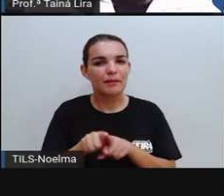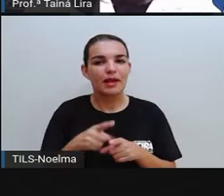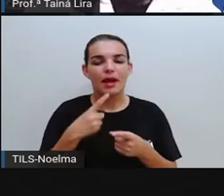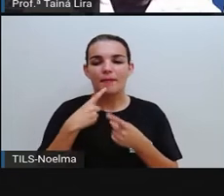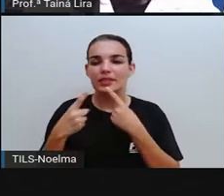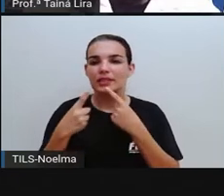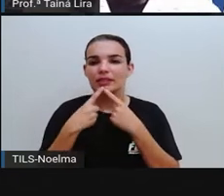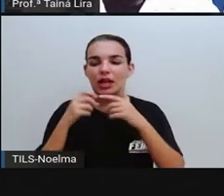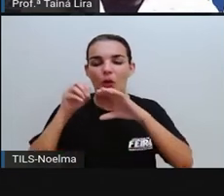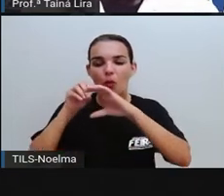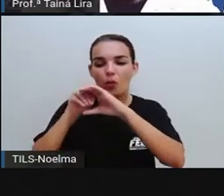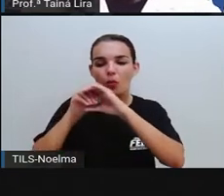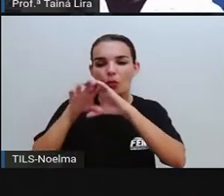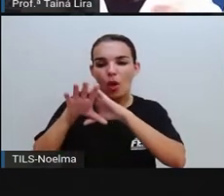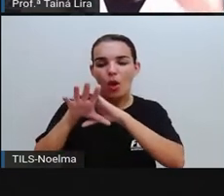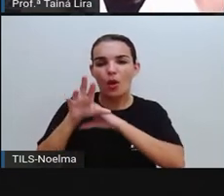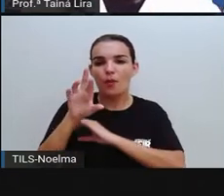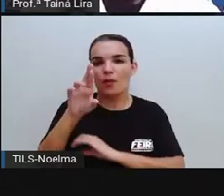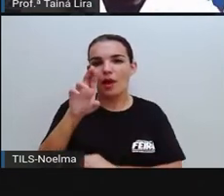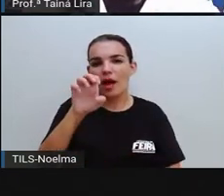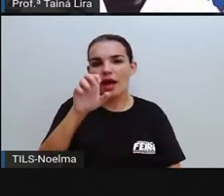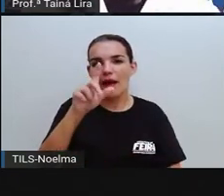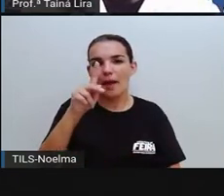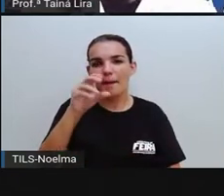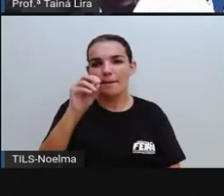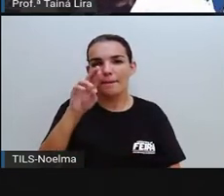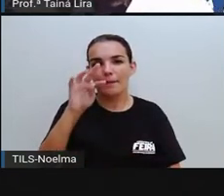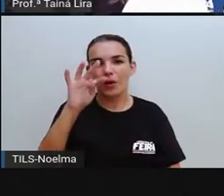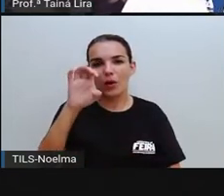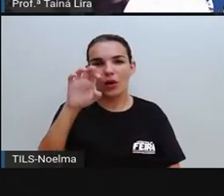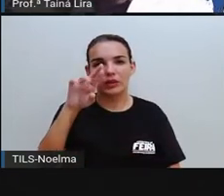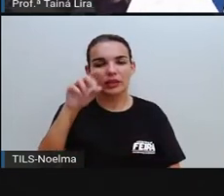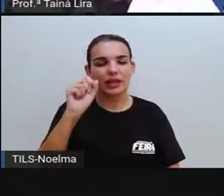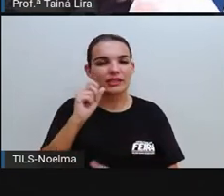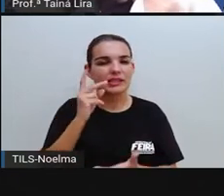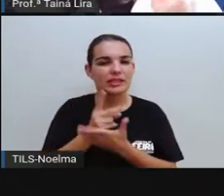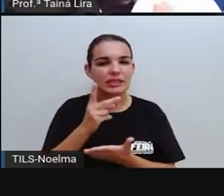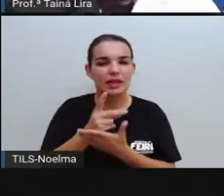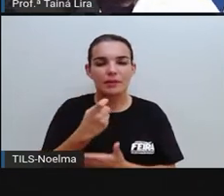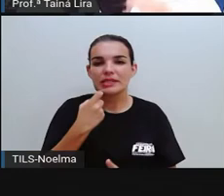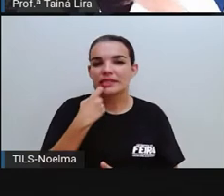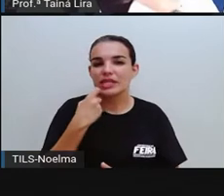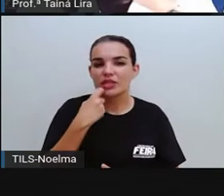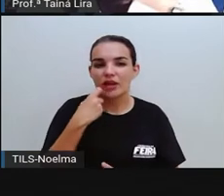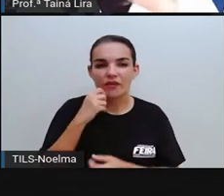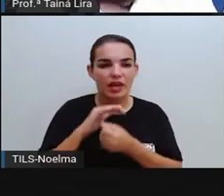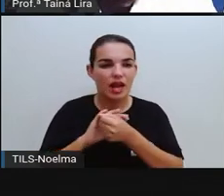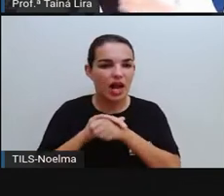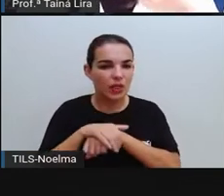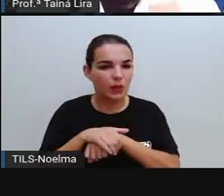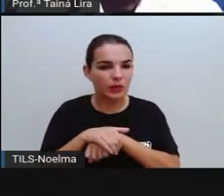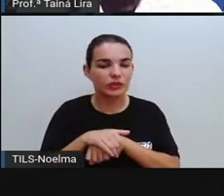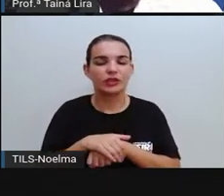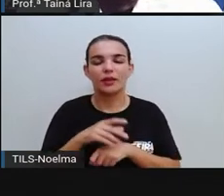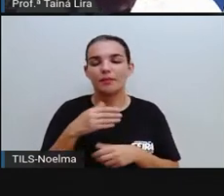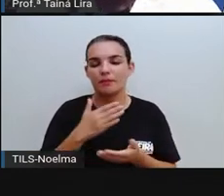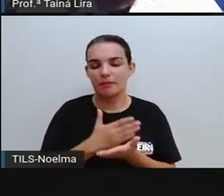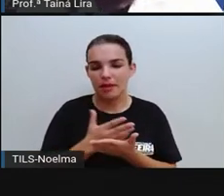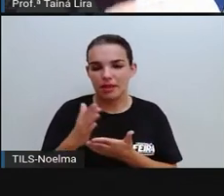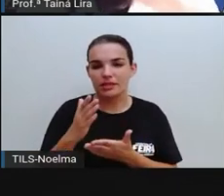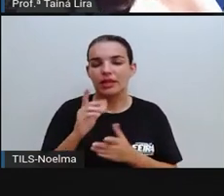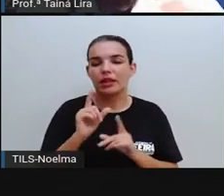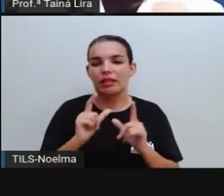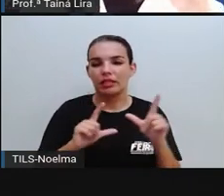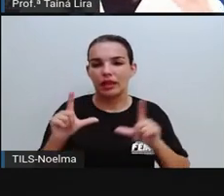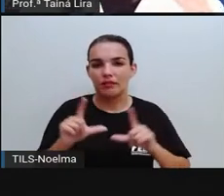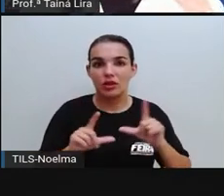no Globo Repórter, que passa aí sexta-feira à noite, né? E Glória Maria, ela já entrevistou